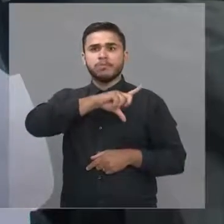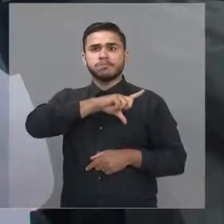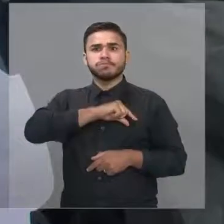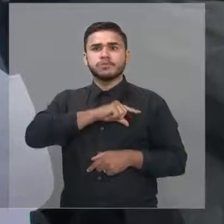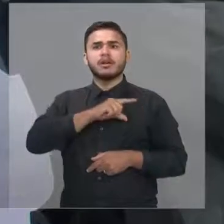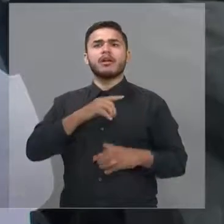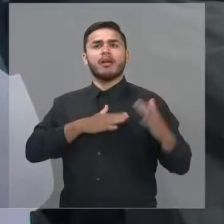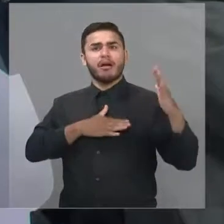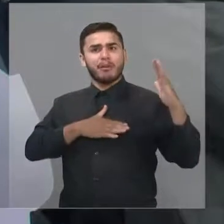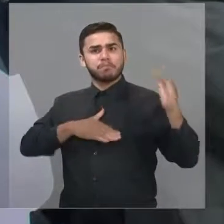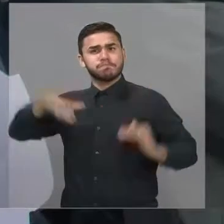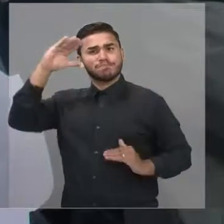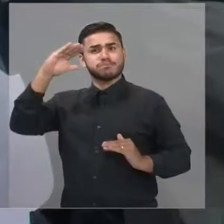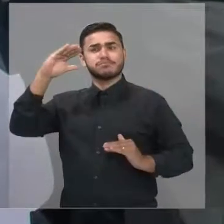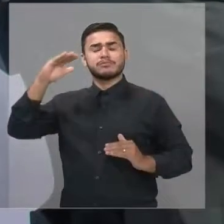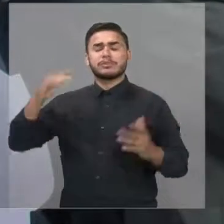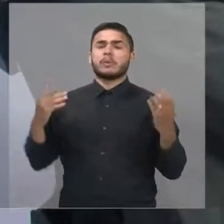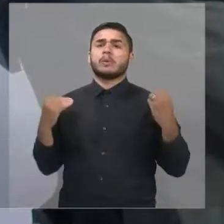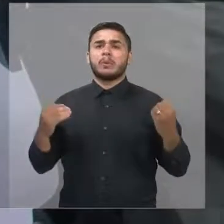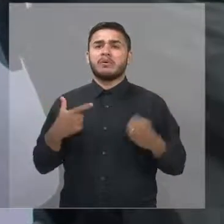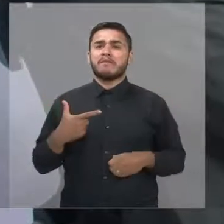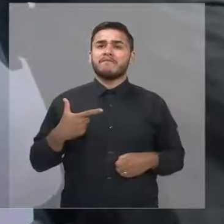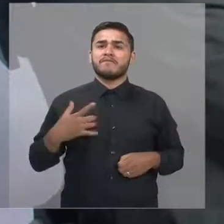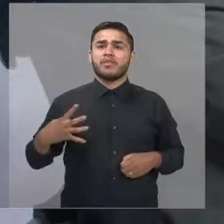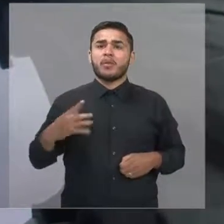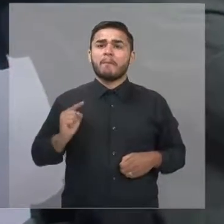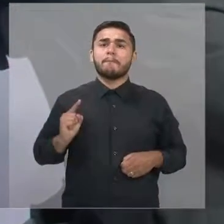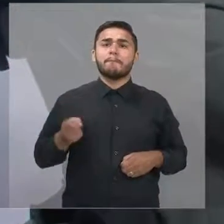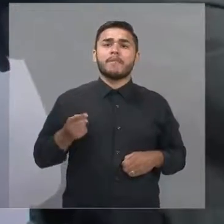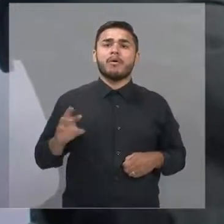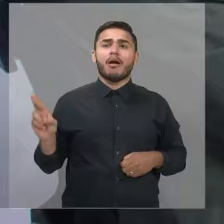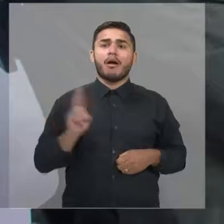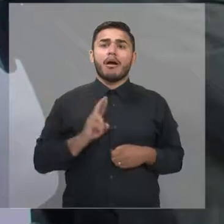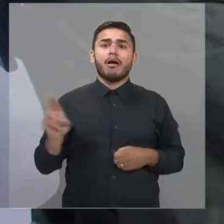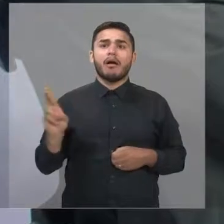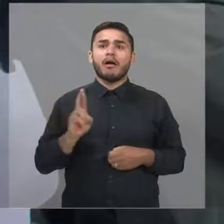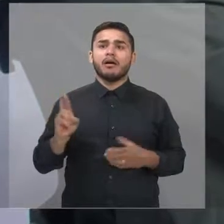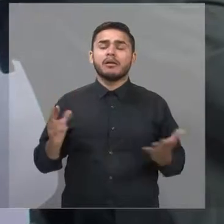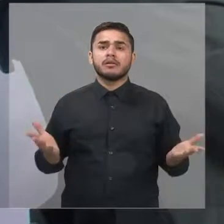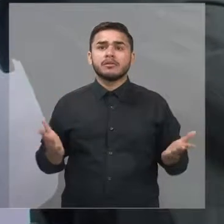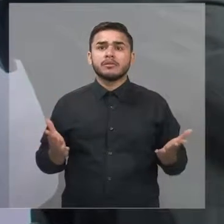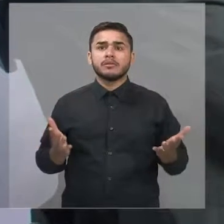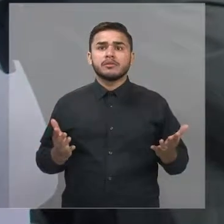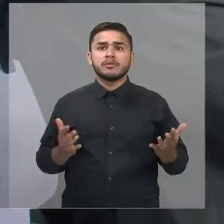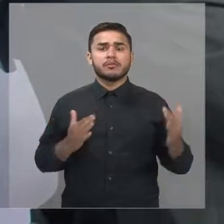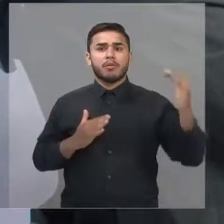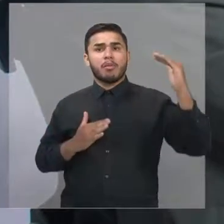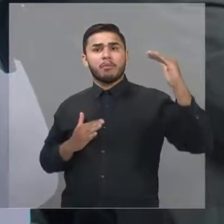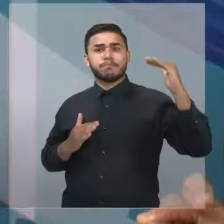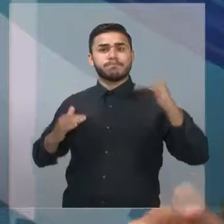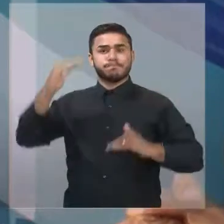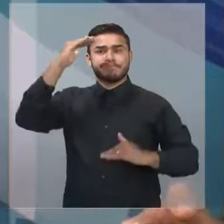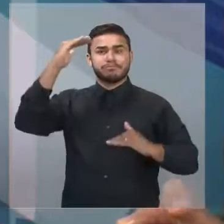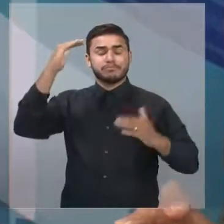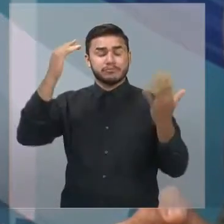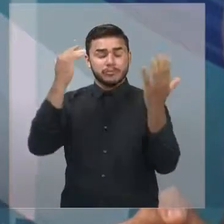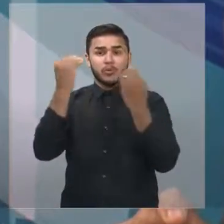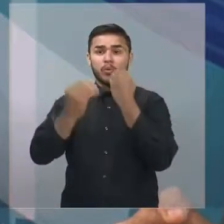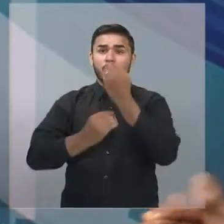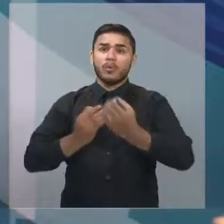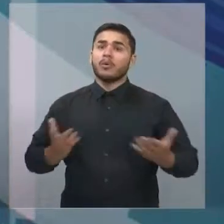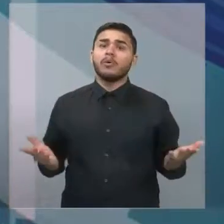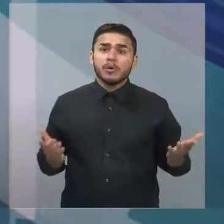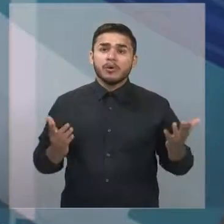remuneração que destoa da remuneração em geral do serviço público e da economia privada